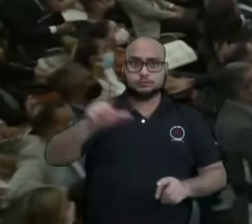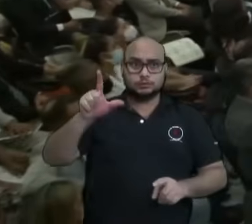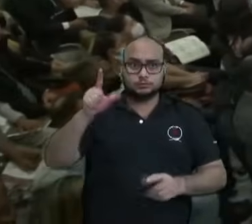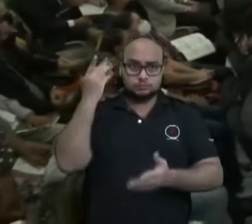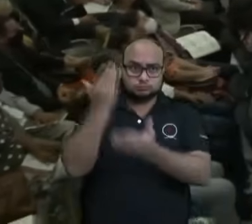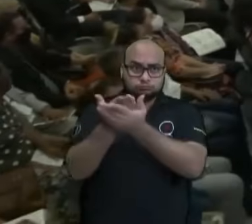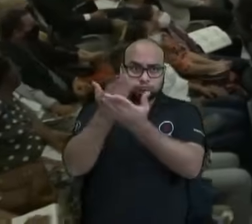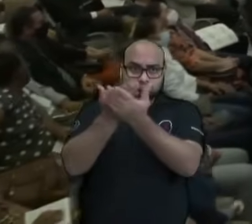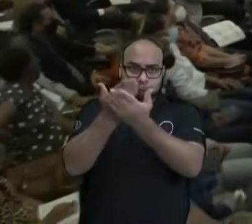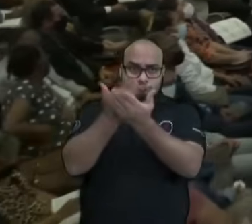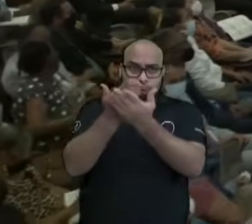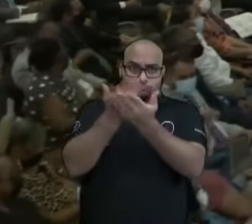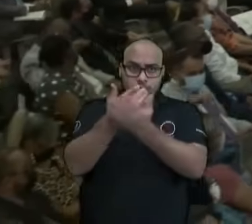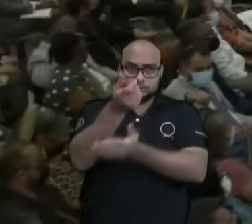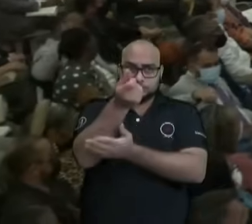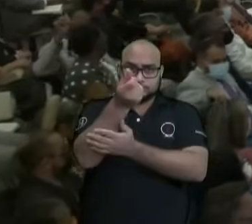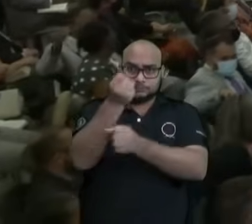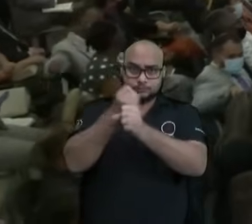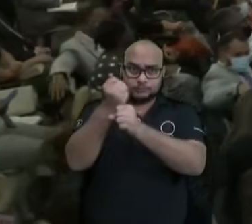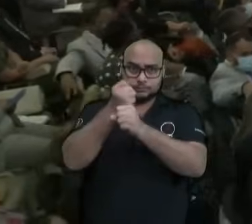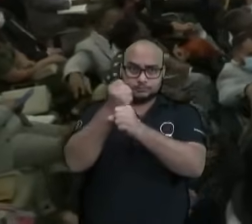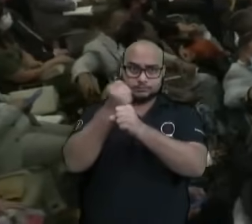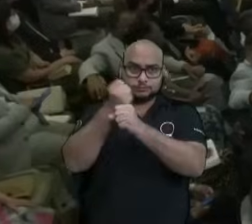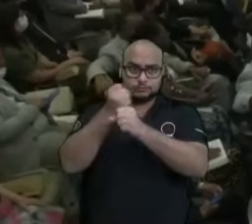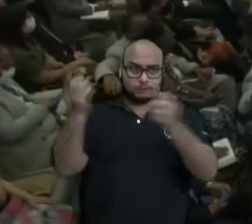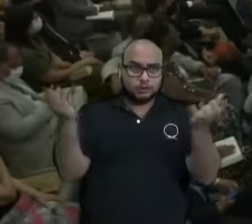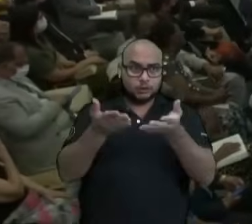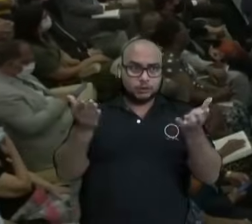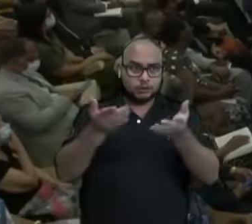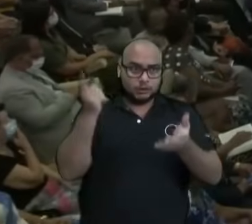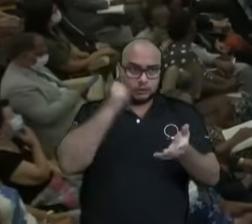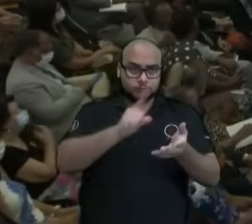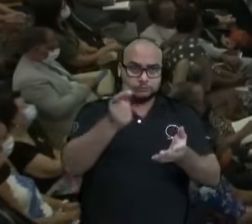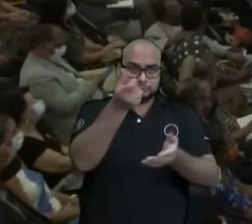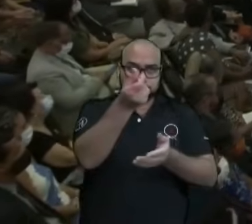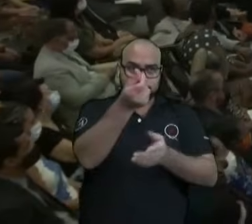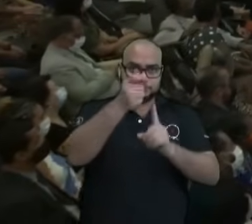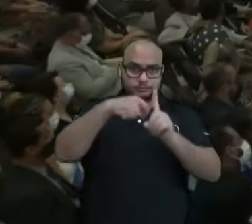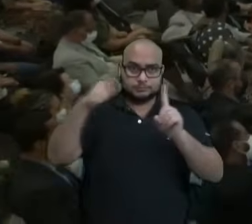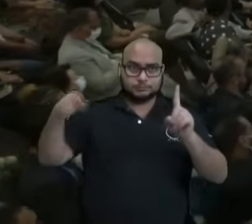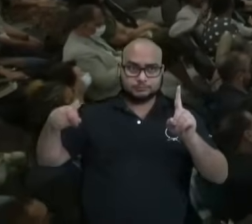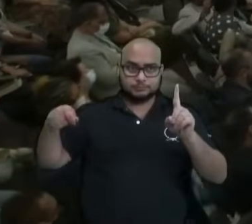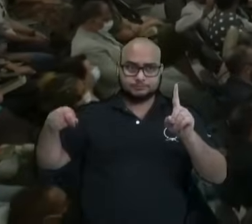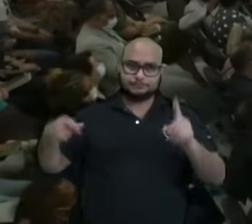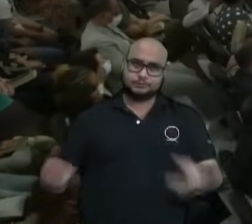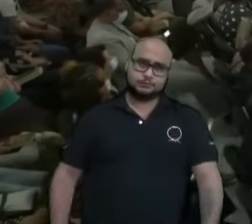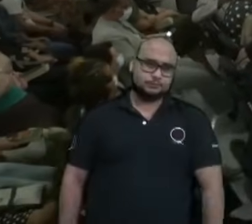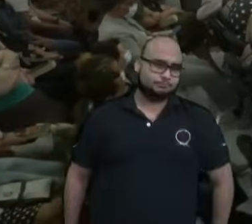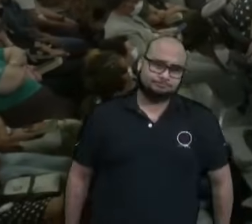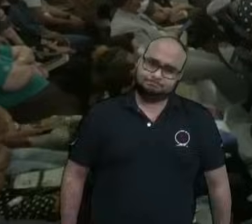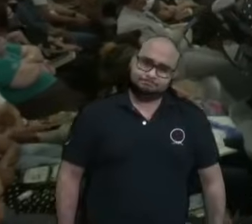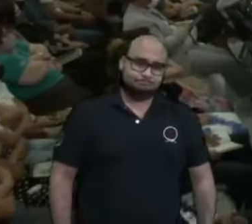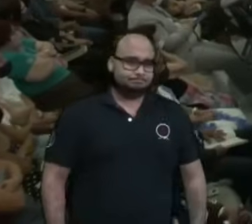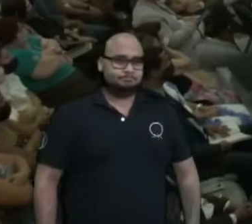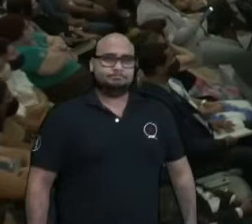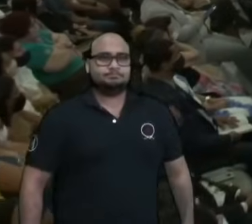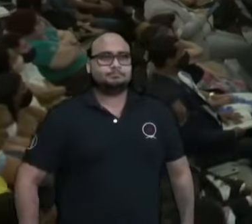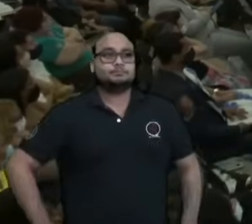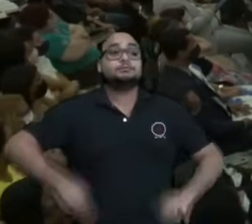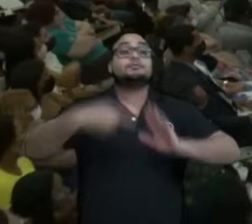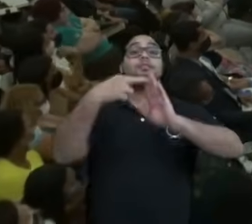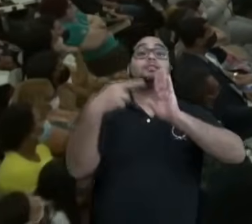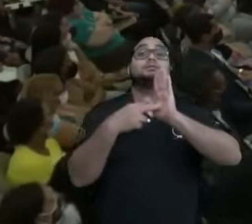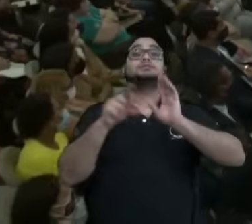perigo eu creio que pessoas rapidamente podem con está coisas grandes Mas essa não é a regra a regra